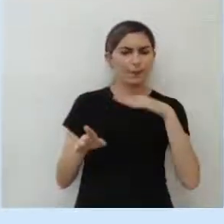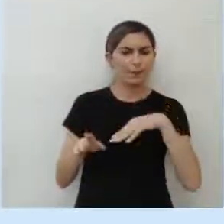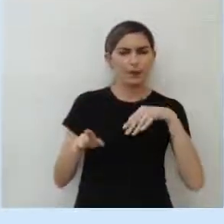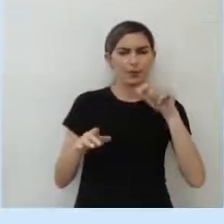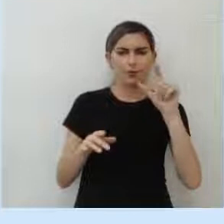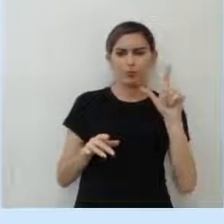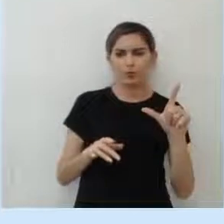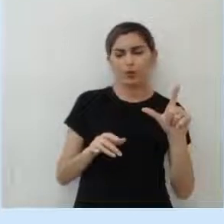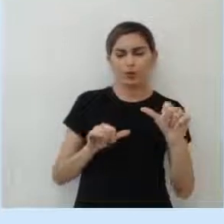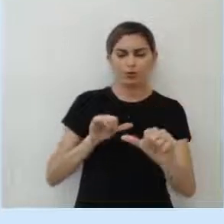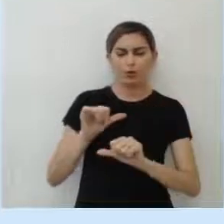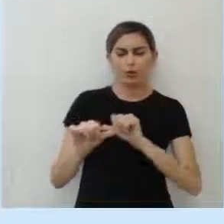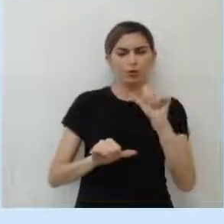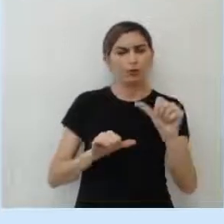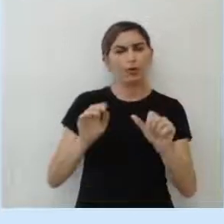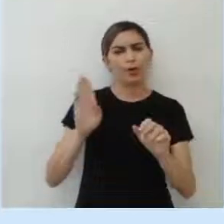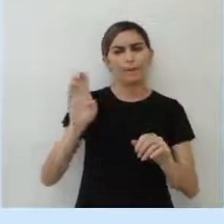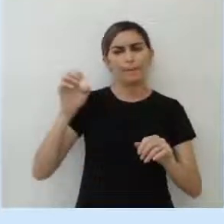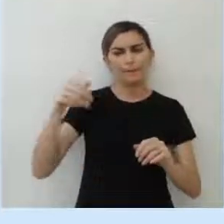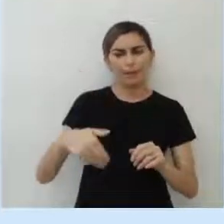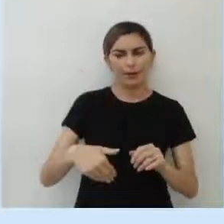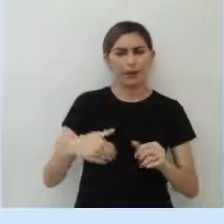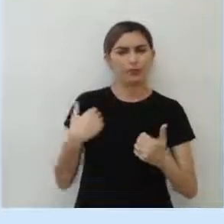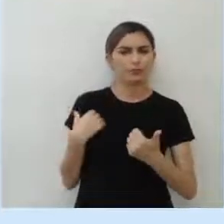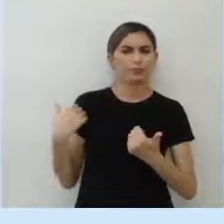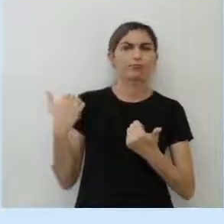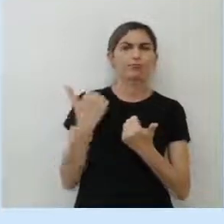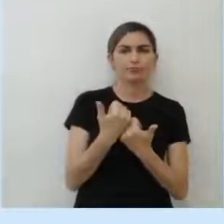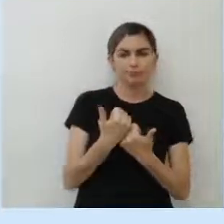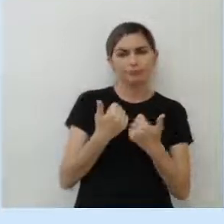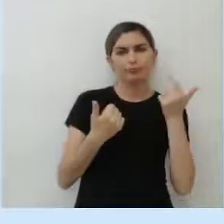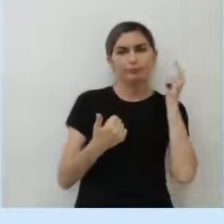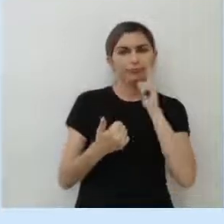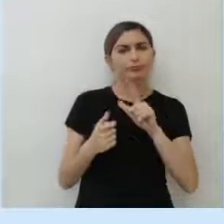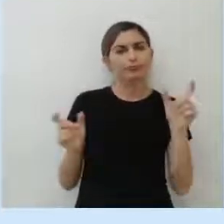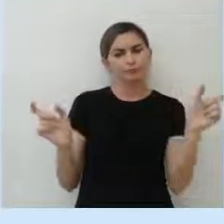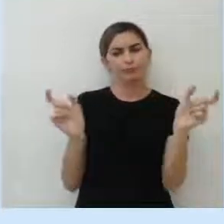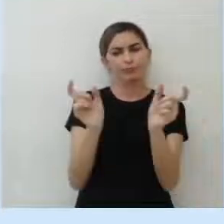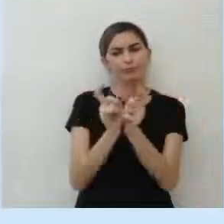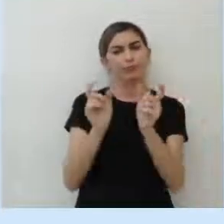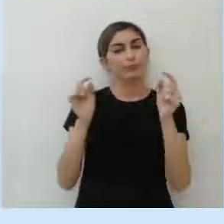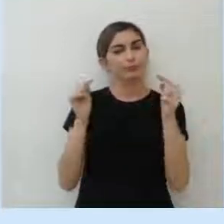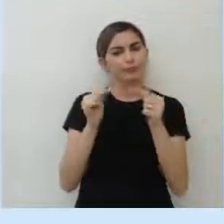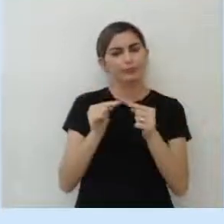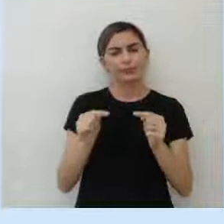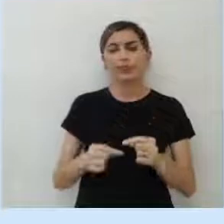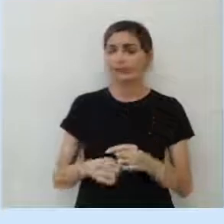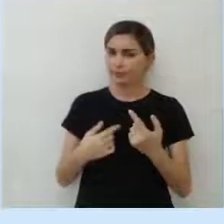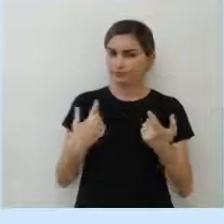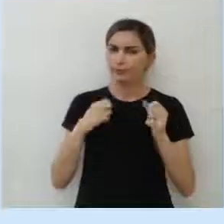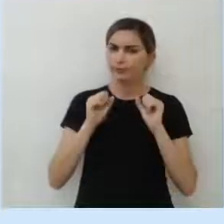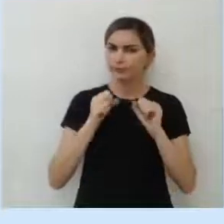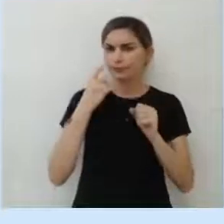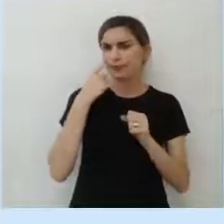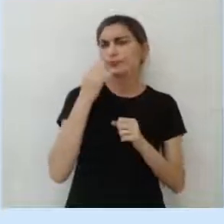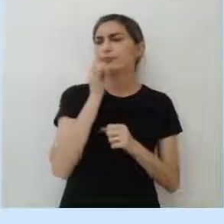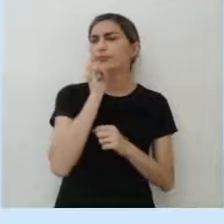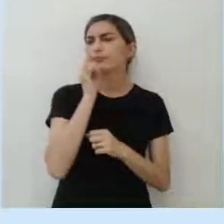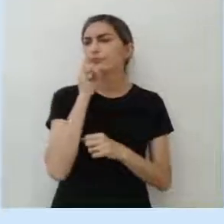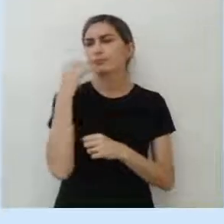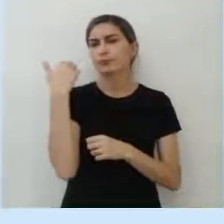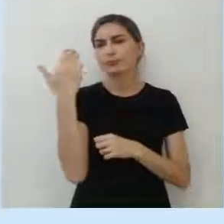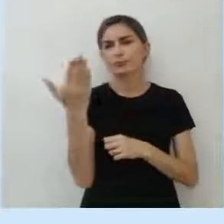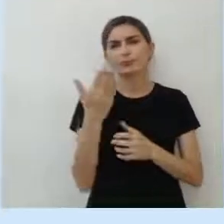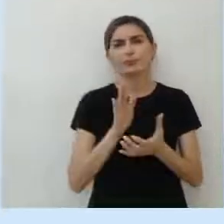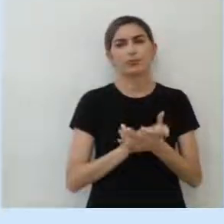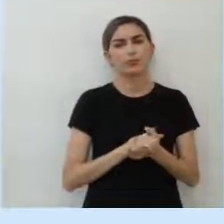você trocar por bem, você vai ver que consegue encaixar direitinho, certo? Como a gente pode ver no exemplo que está na tela,